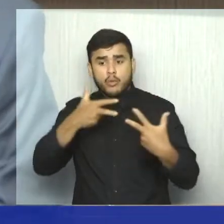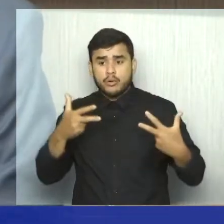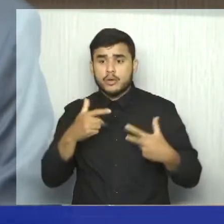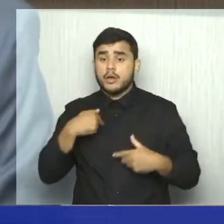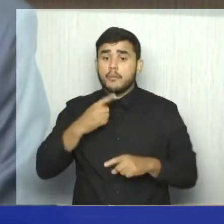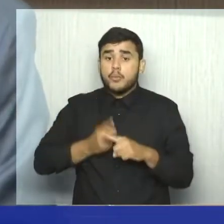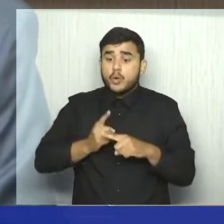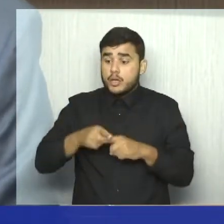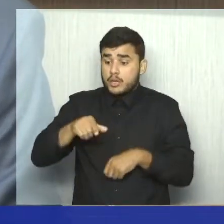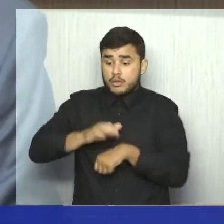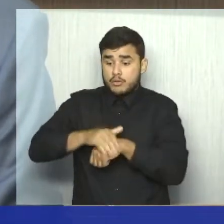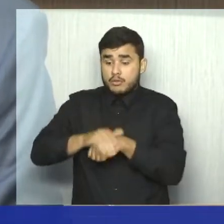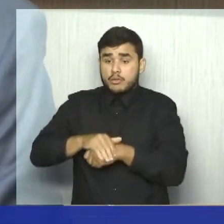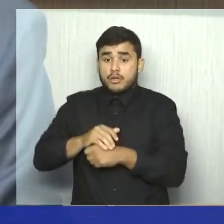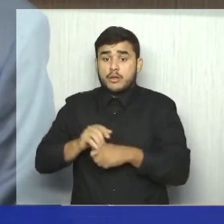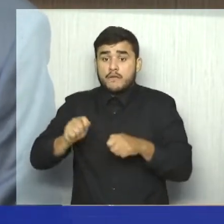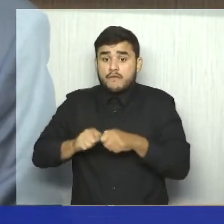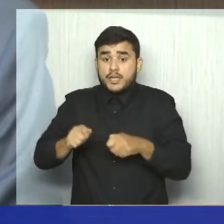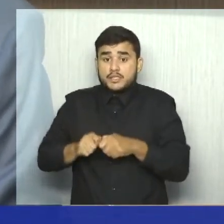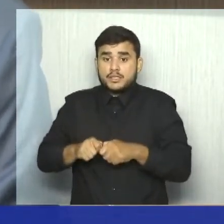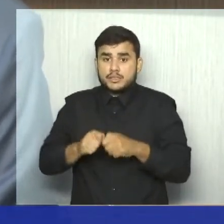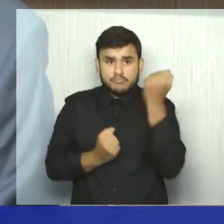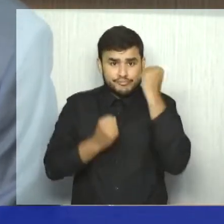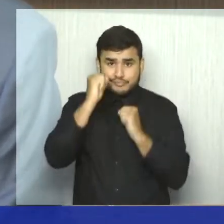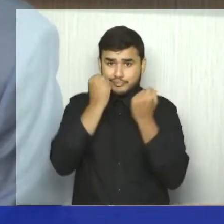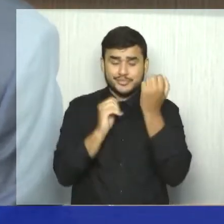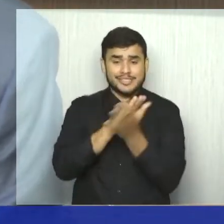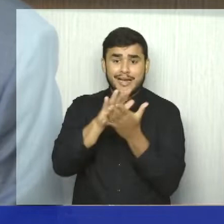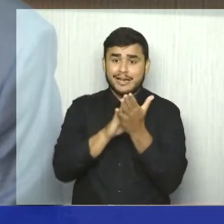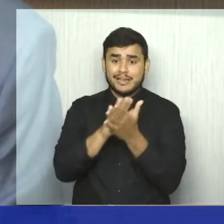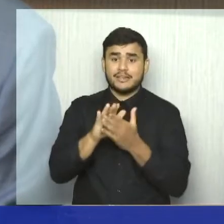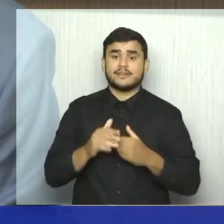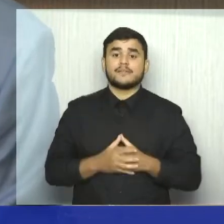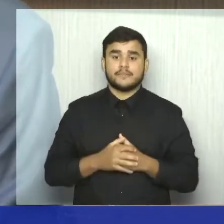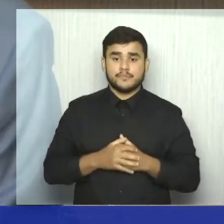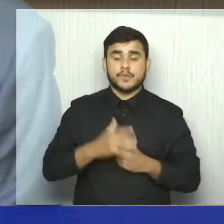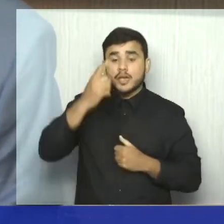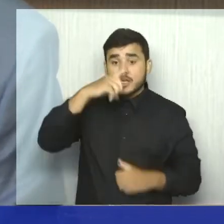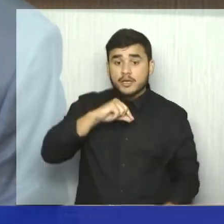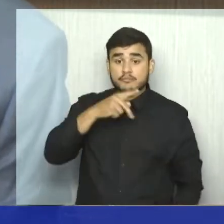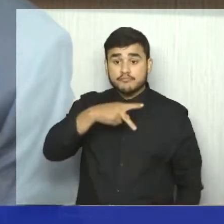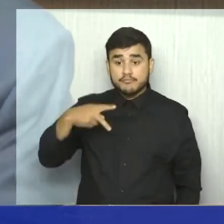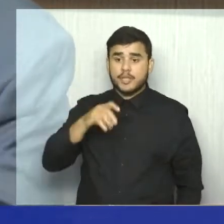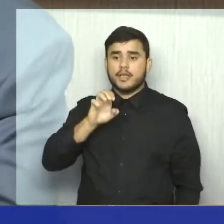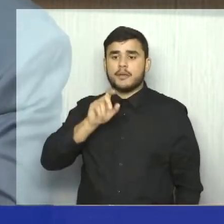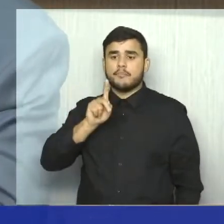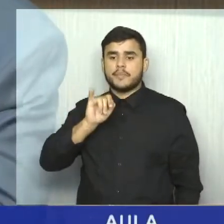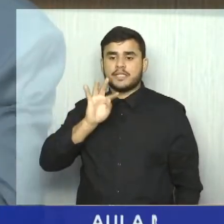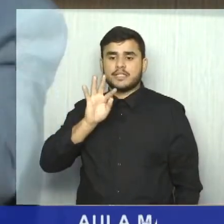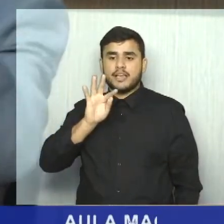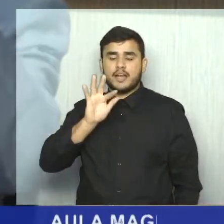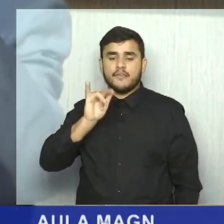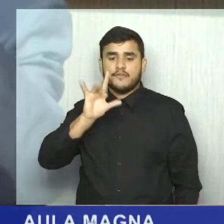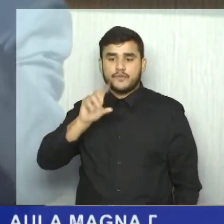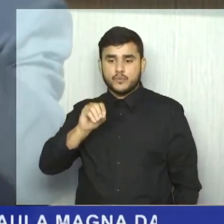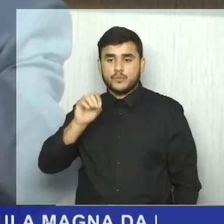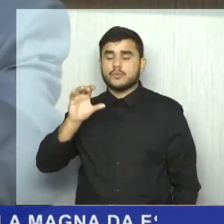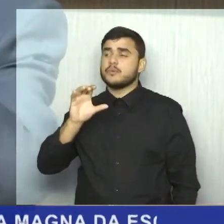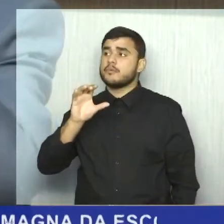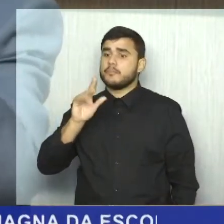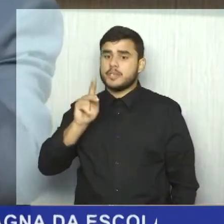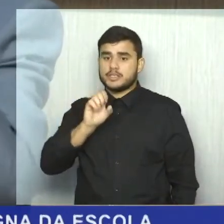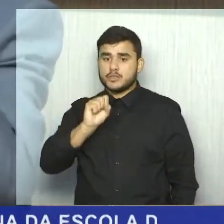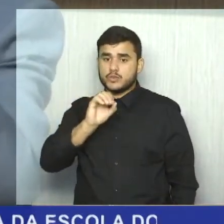crônica impressionante de uma importação escandalosa pelo presidente Epitácio Pessoa, de não sei quantos mil